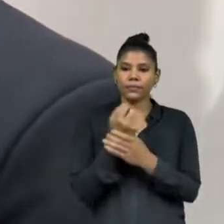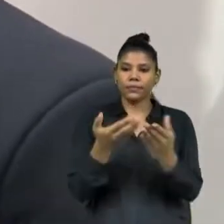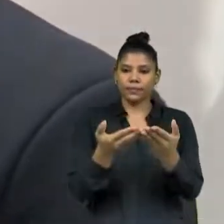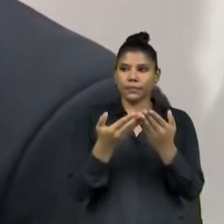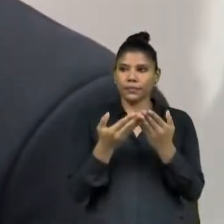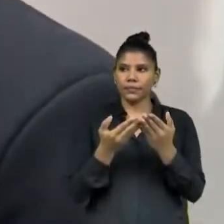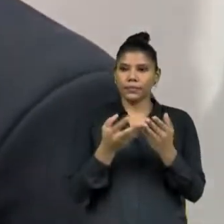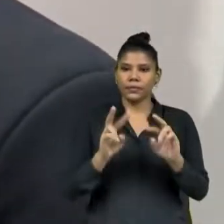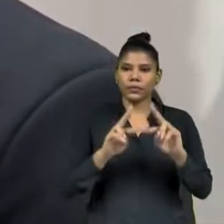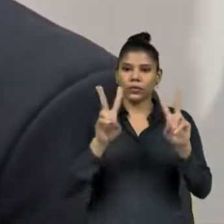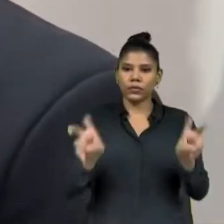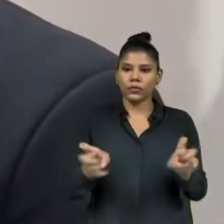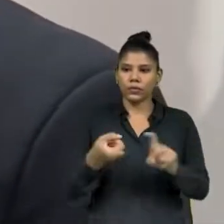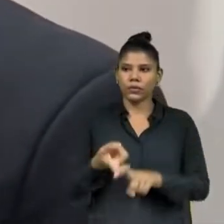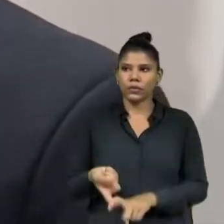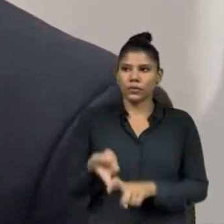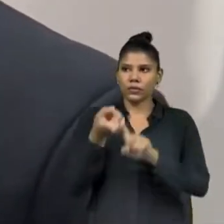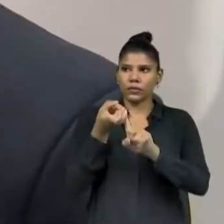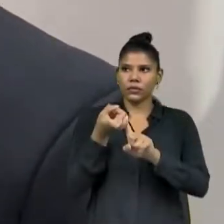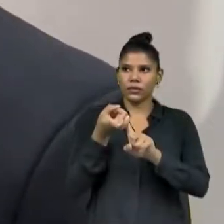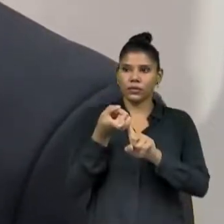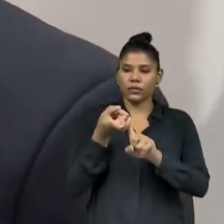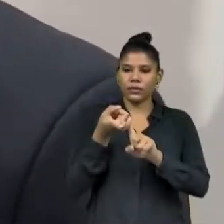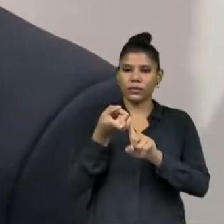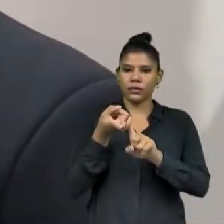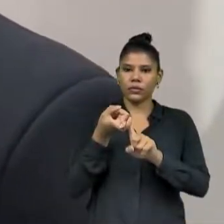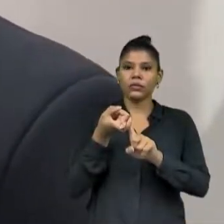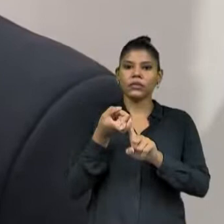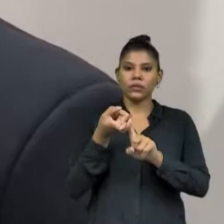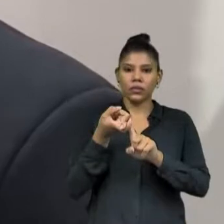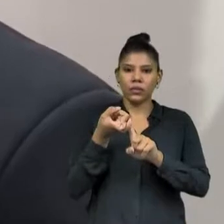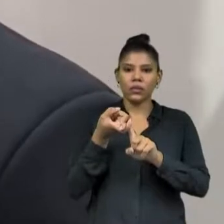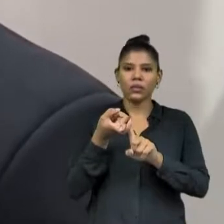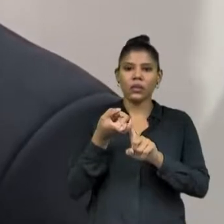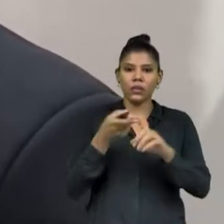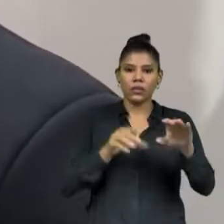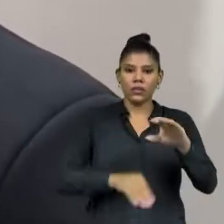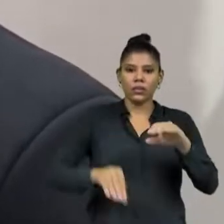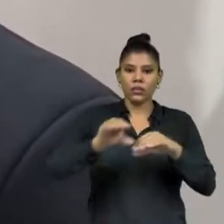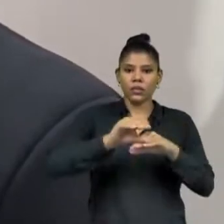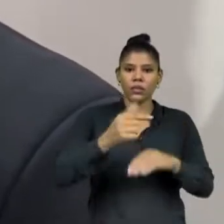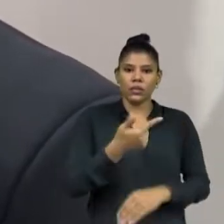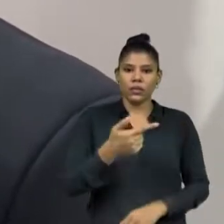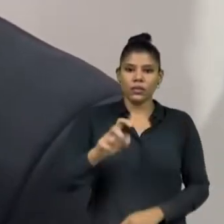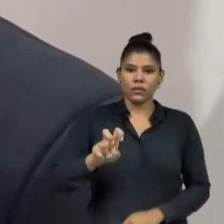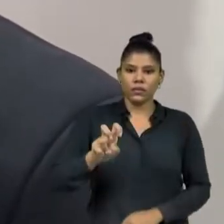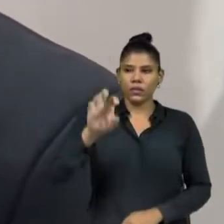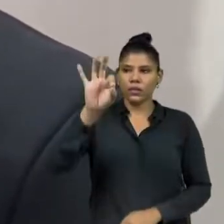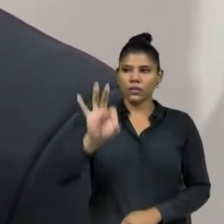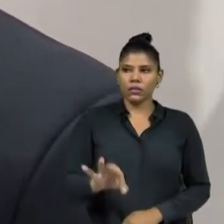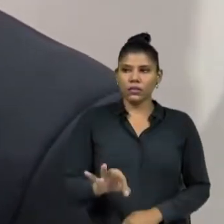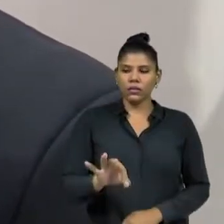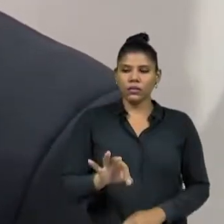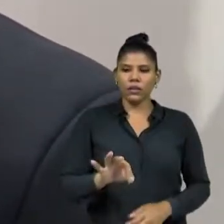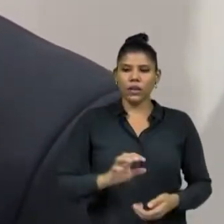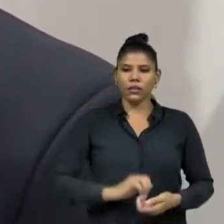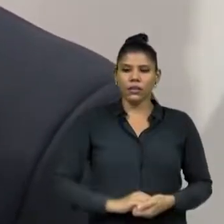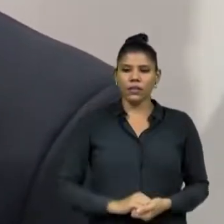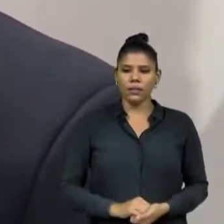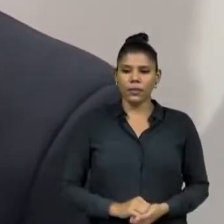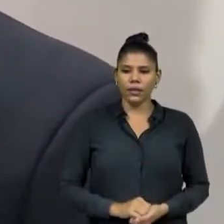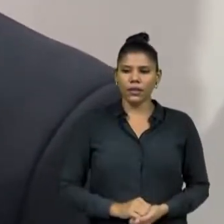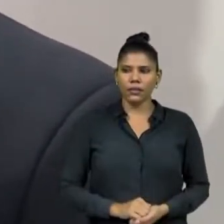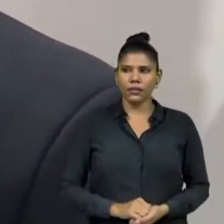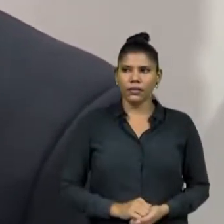à suspensão imediata do reajuste aí de quase 25%, 24,88% na tarifa